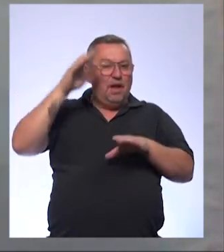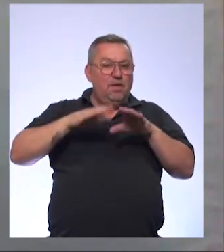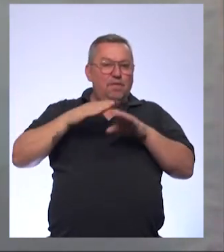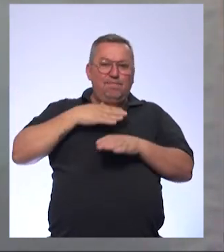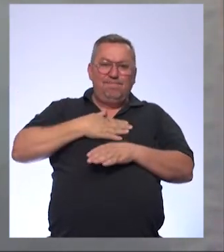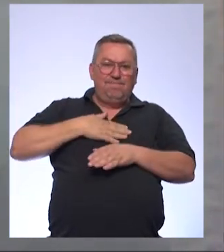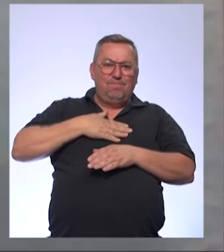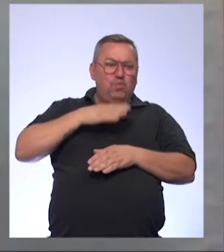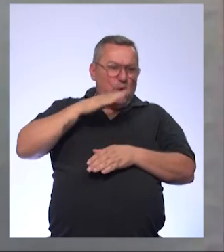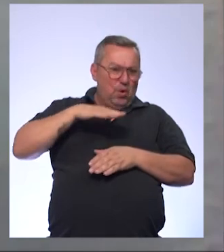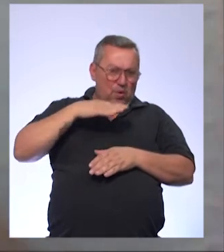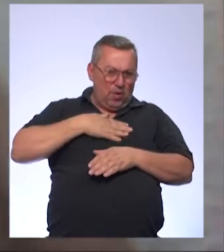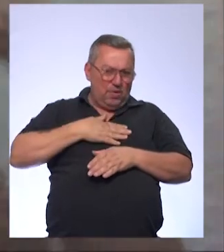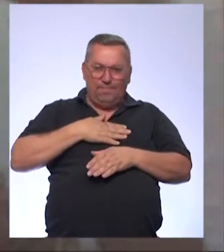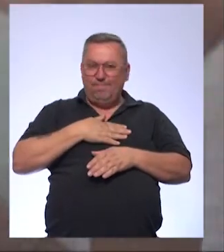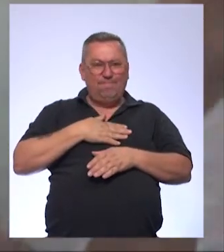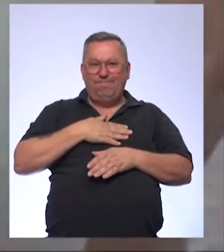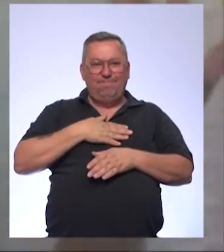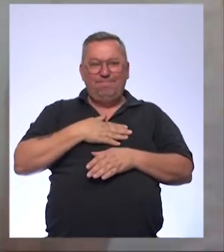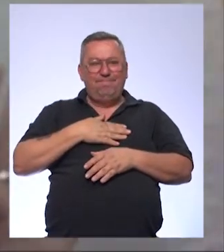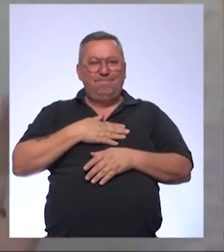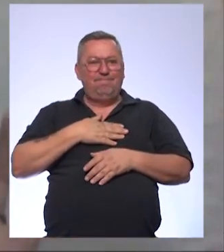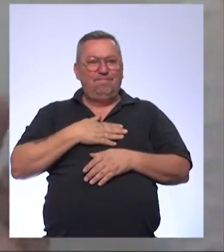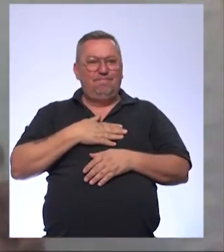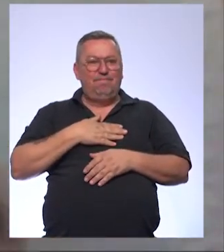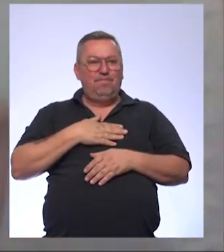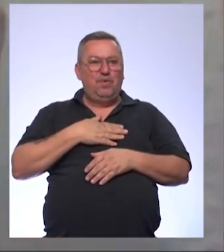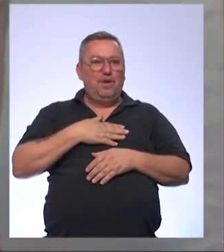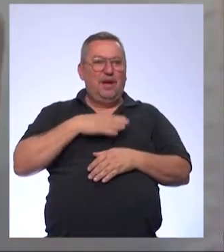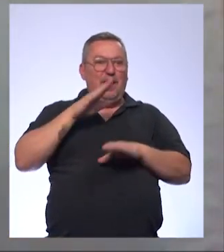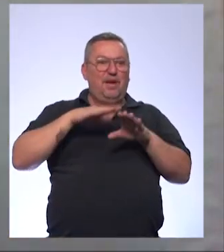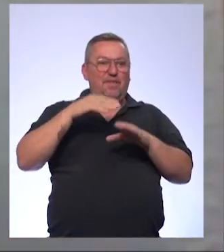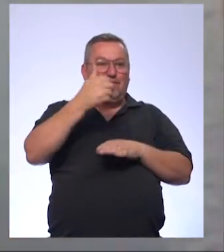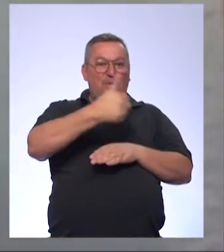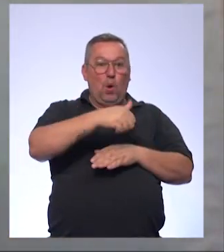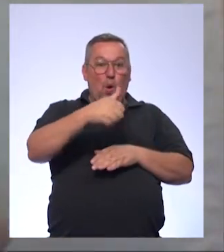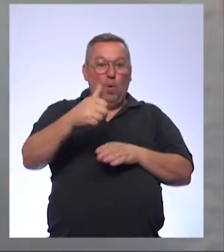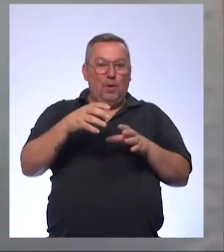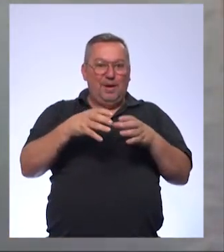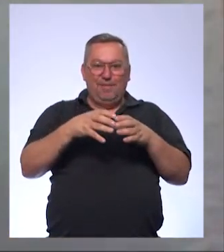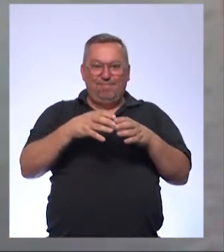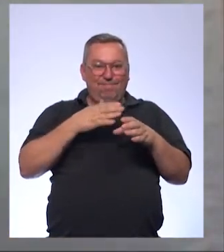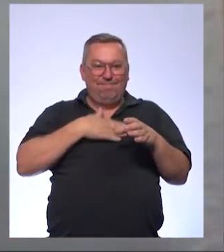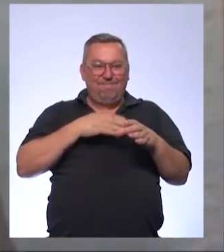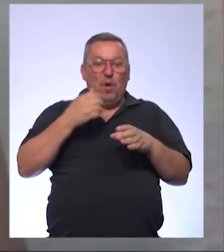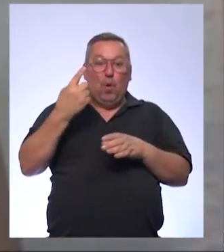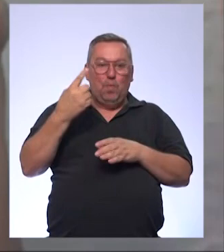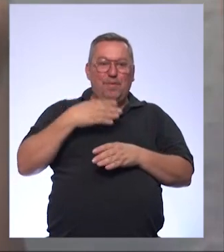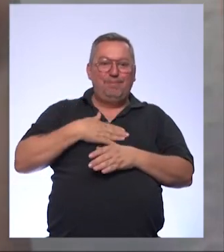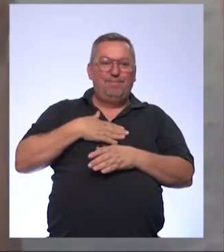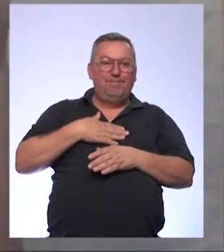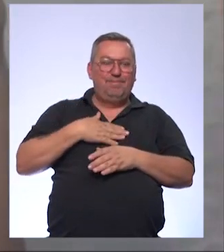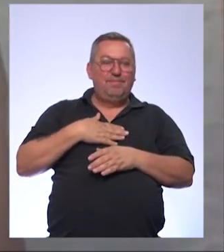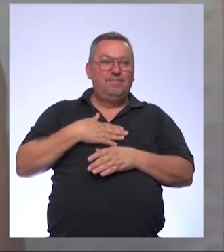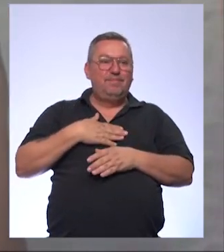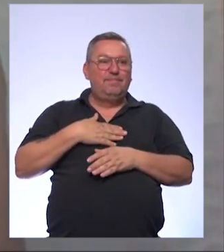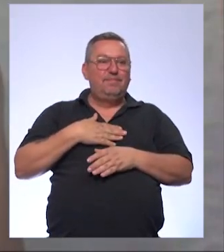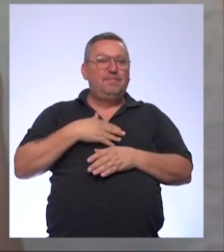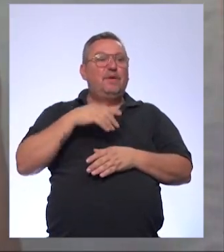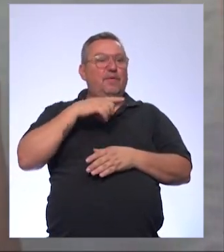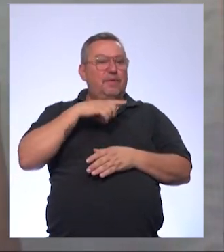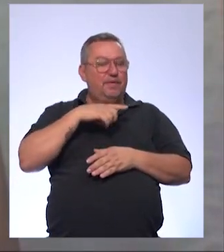a todos. Às vezes o rei não agradava 11 tribos, agradava só uma. Sim, teve